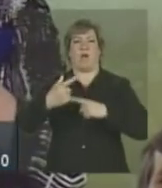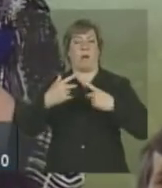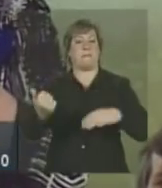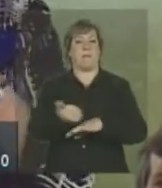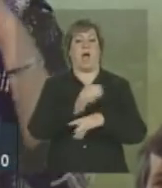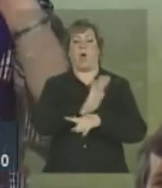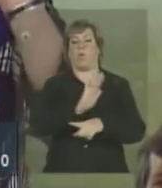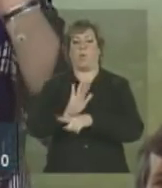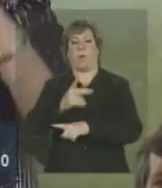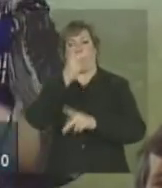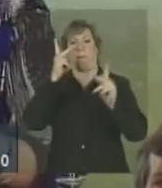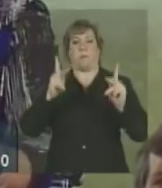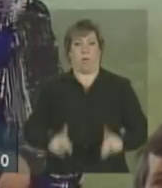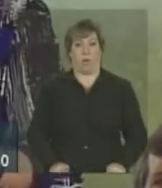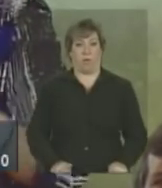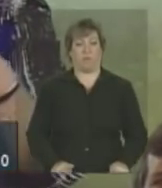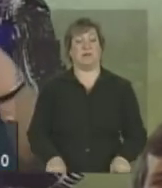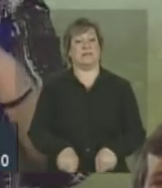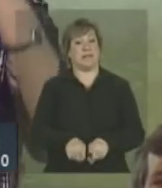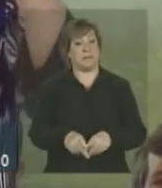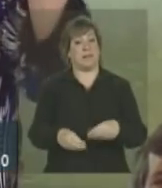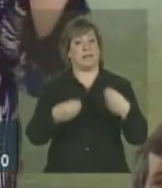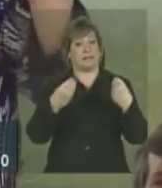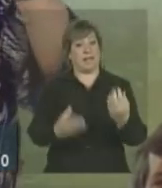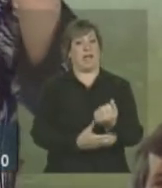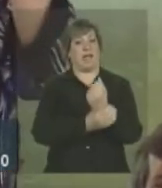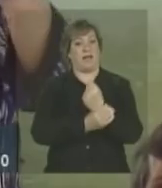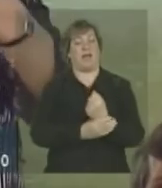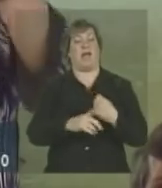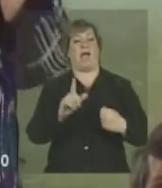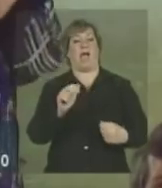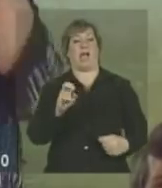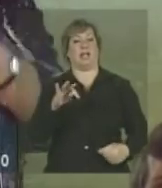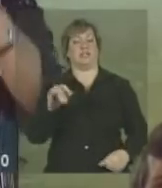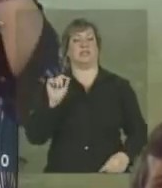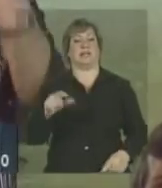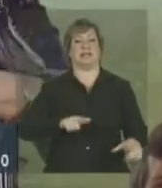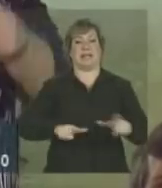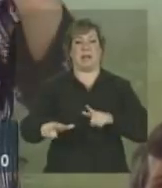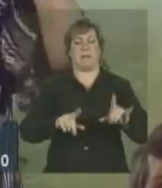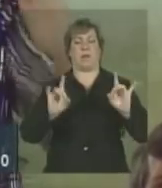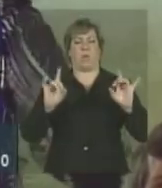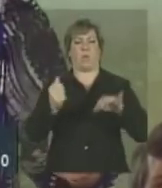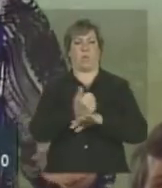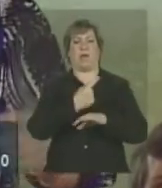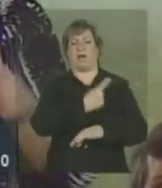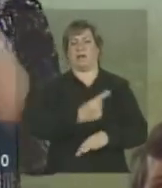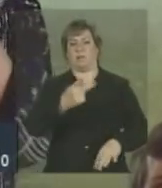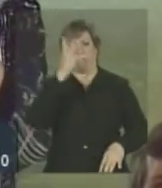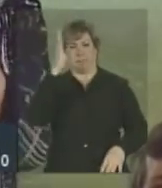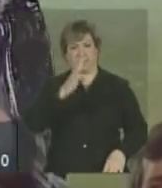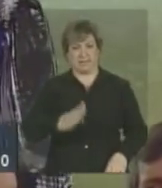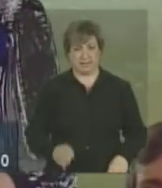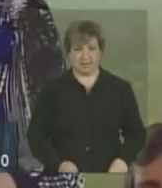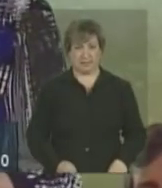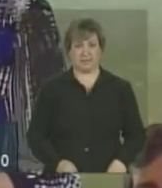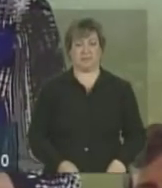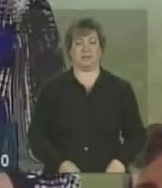para o nosso povo e para garantir trabalho de melhor qualidade para cada um dos brasileiros